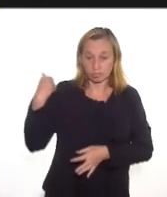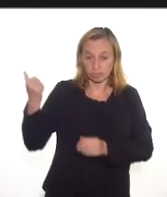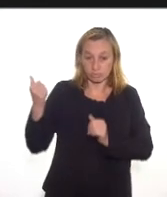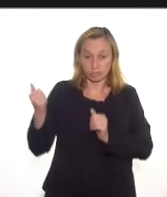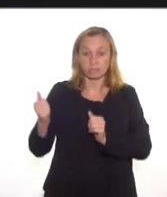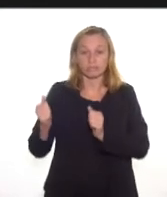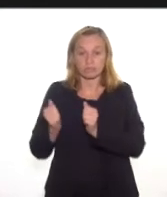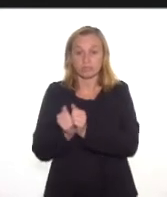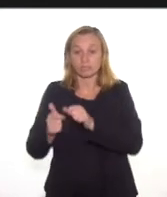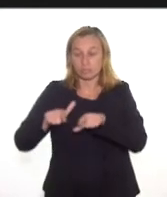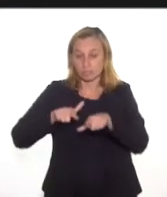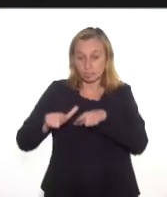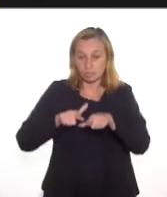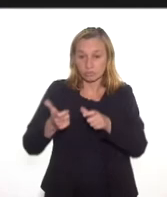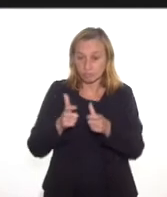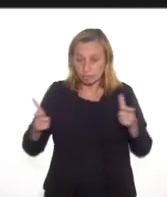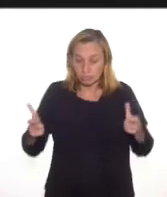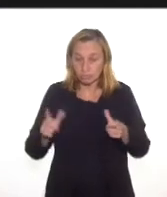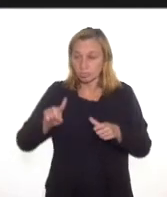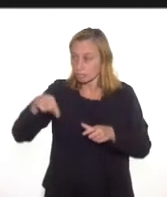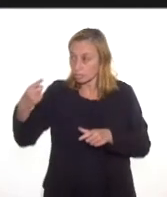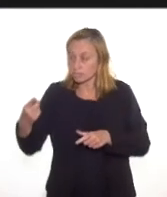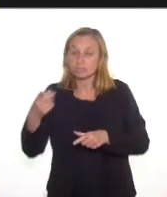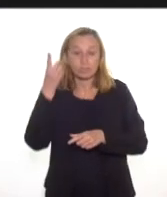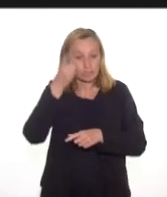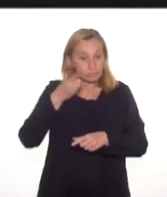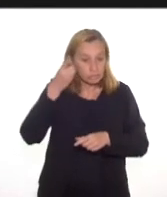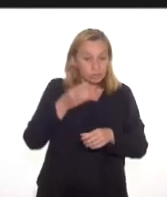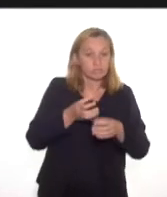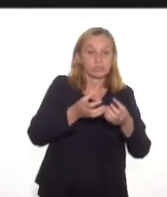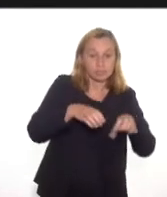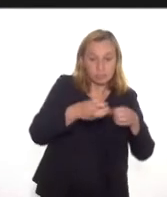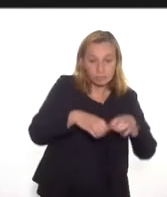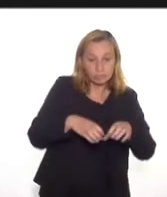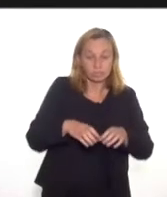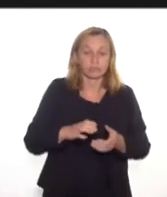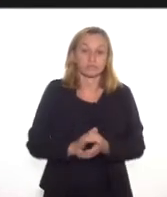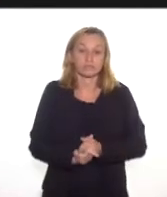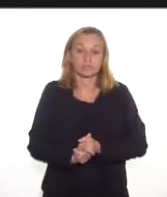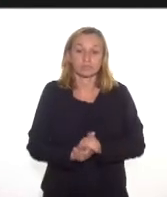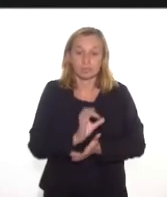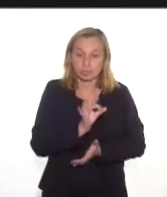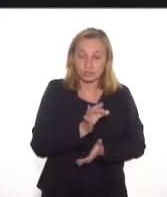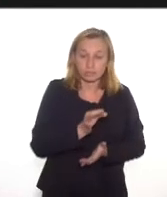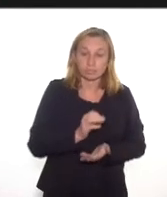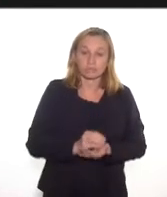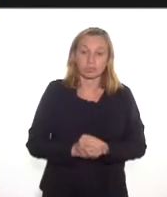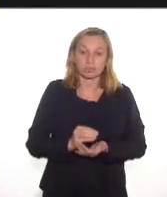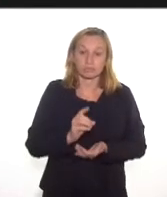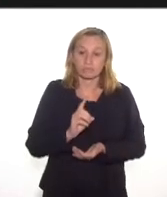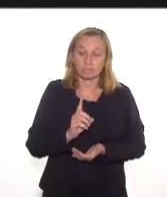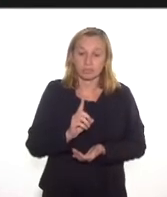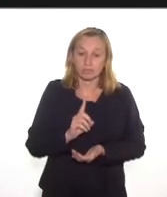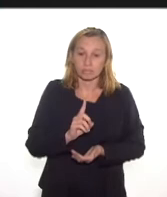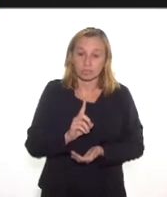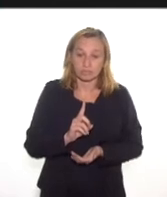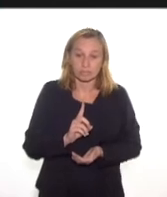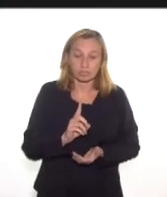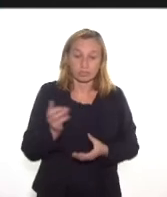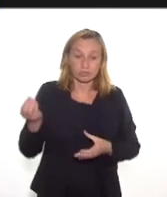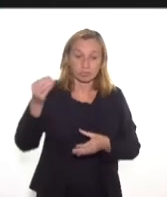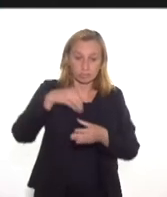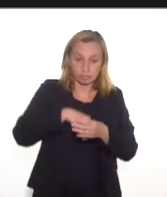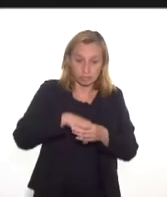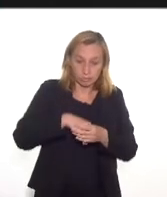grande trabalho, assim como outros deputados, no que diz respeito aos concursos públicos. Então, absolutamente injusto incluírem Vossa Excelência. Eu também